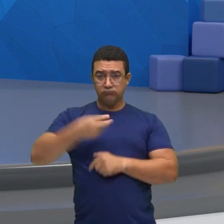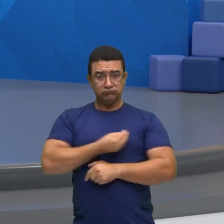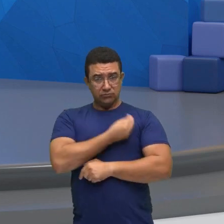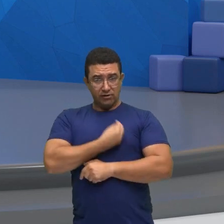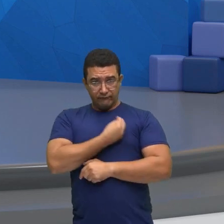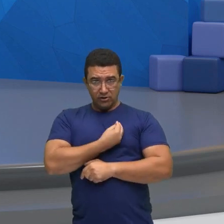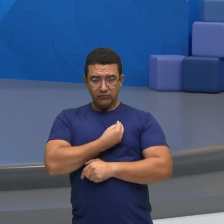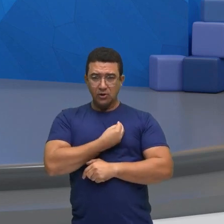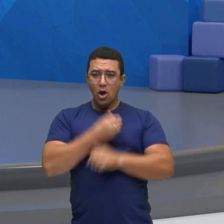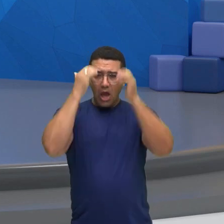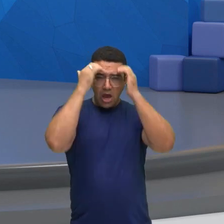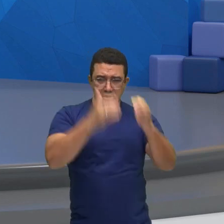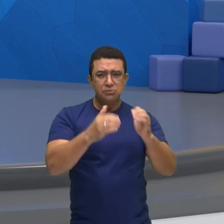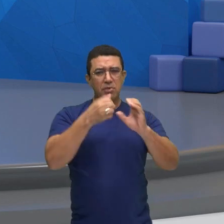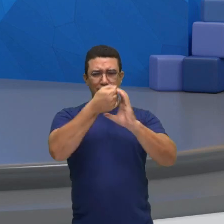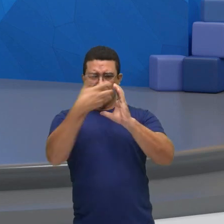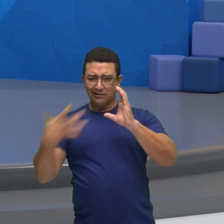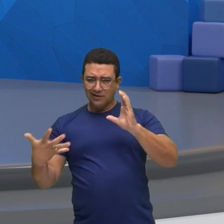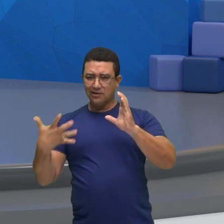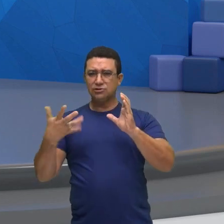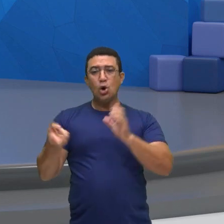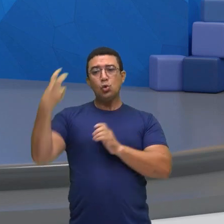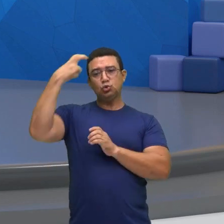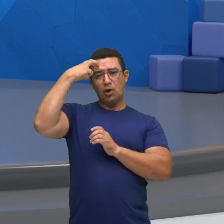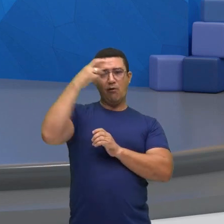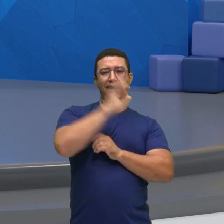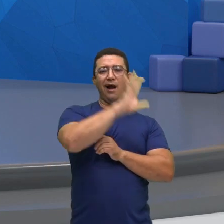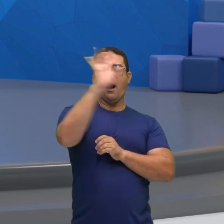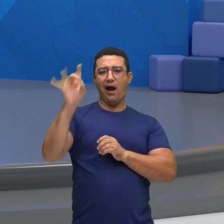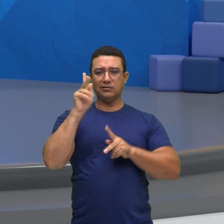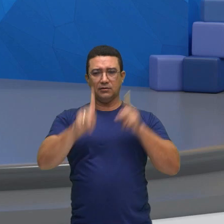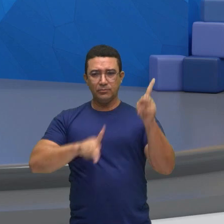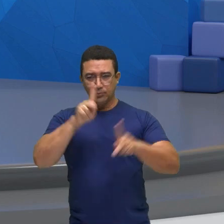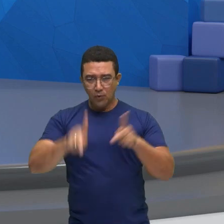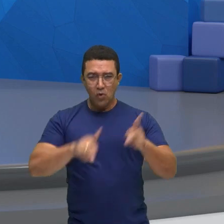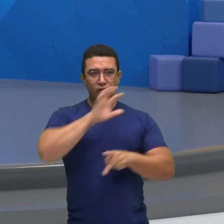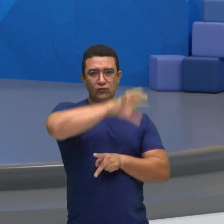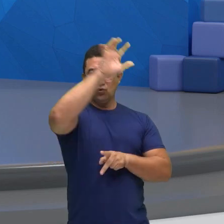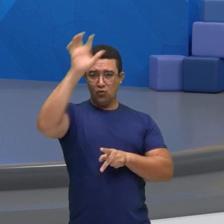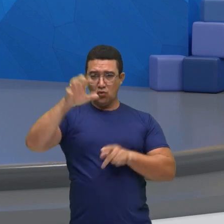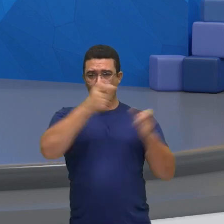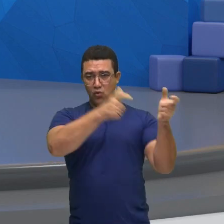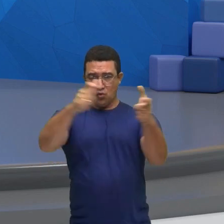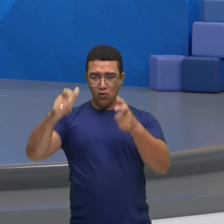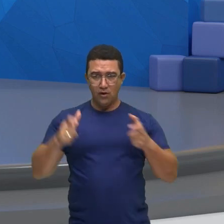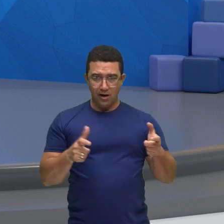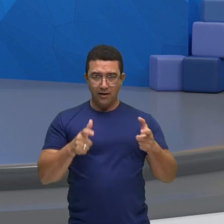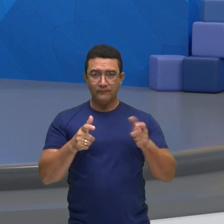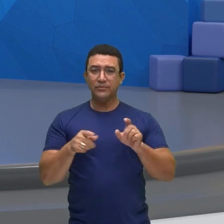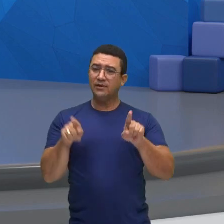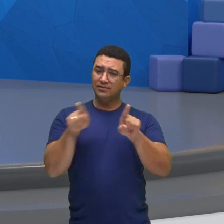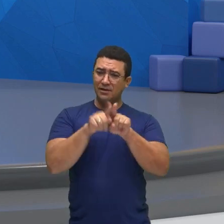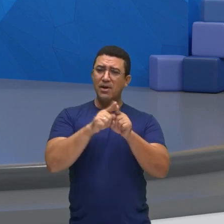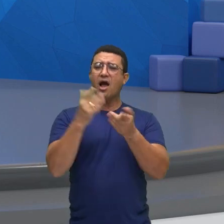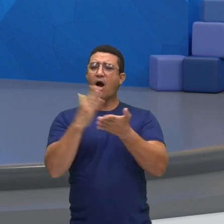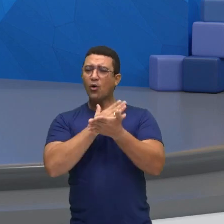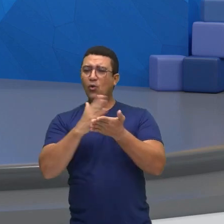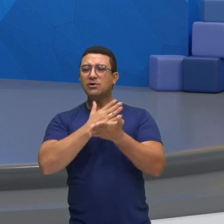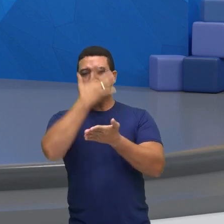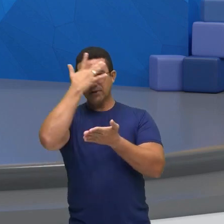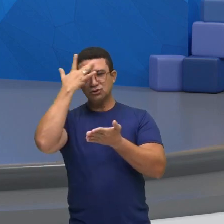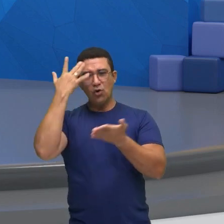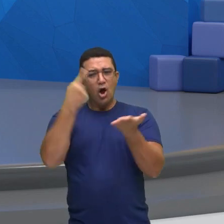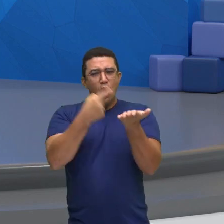culturais de cada povo, de cada localidade. E também trouxemos aí os nossos especialistas para falar um pouco sobre a questão do